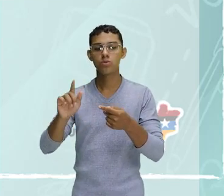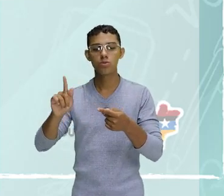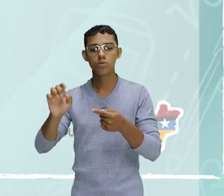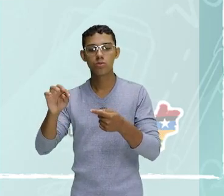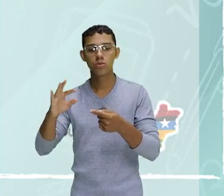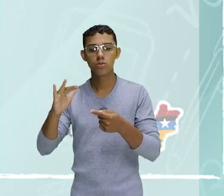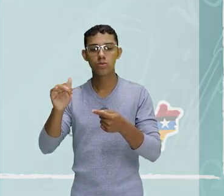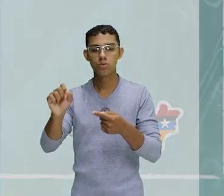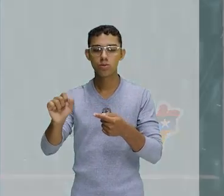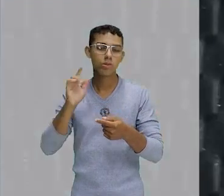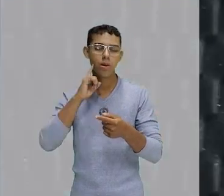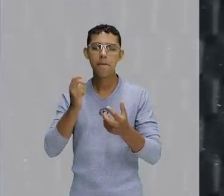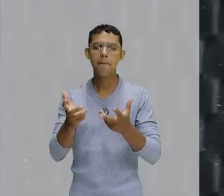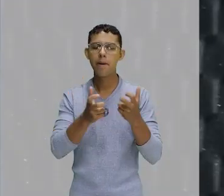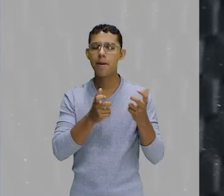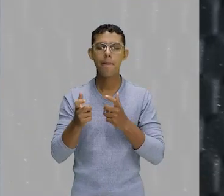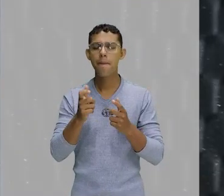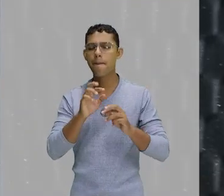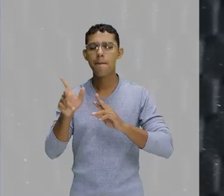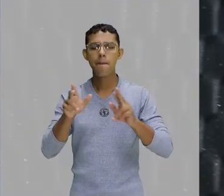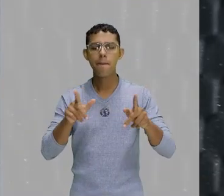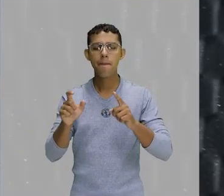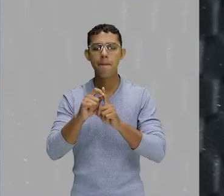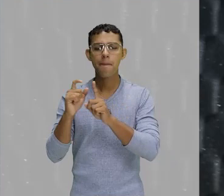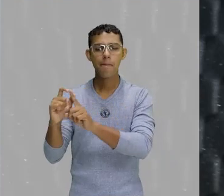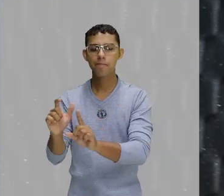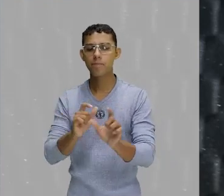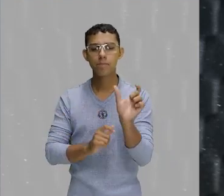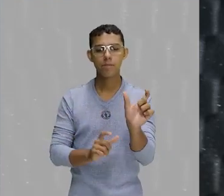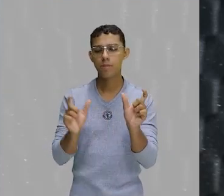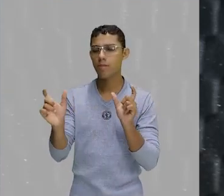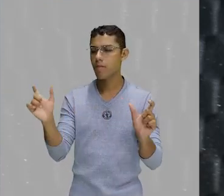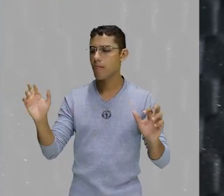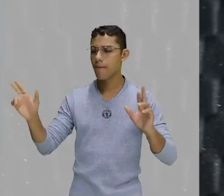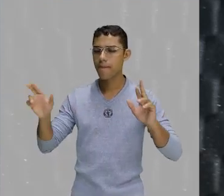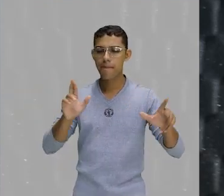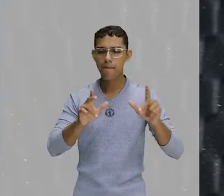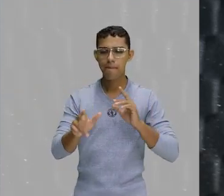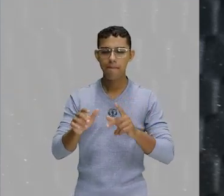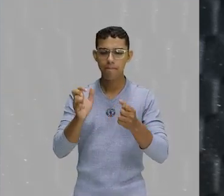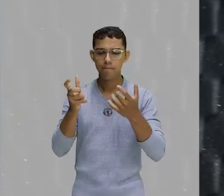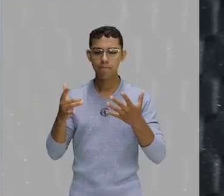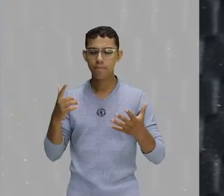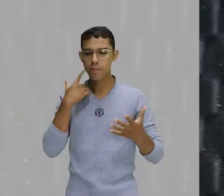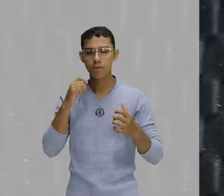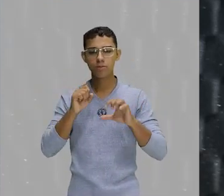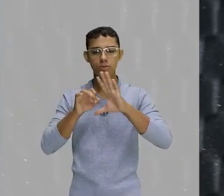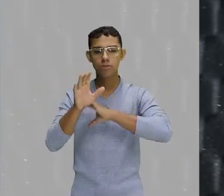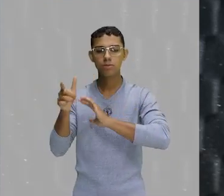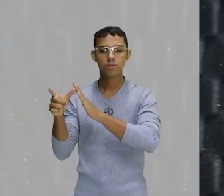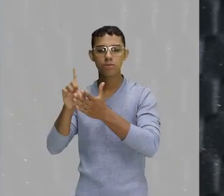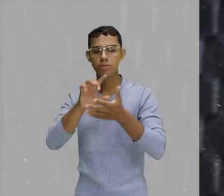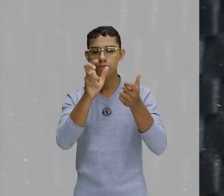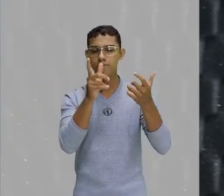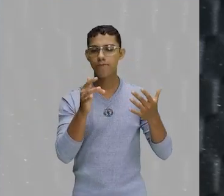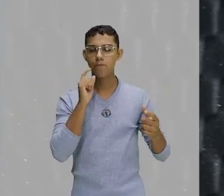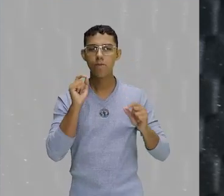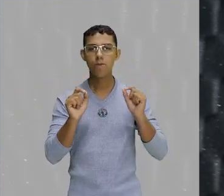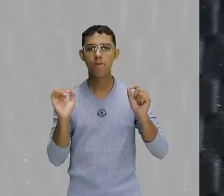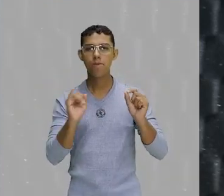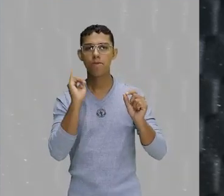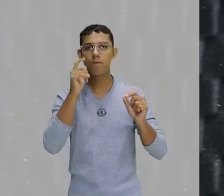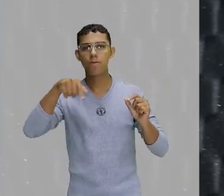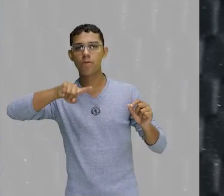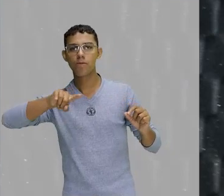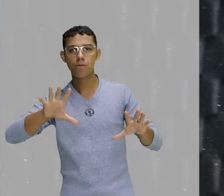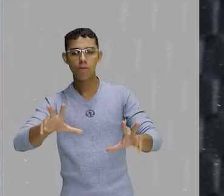vocês percebam essa diferença, tá? Nas palavras e não só naquela explicação do slide anterior. É importante que vocês percebam. E